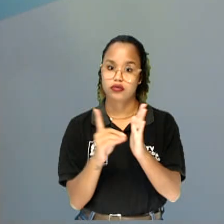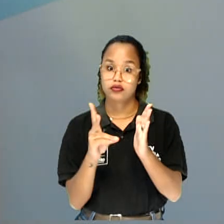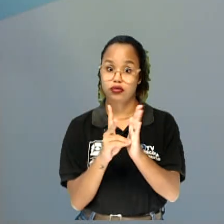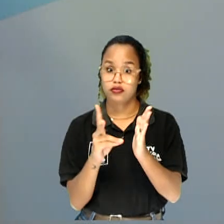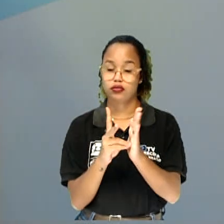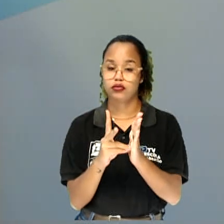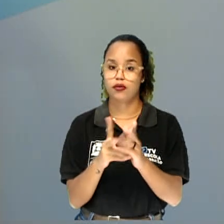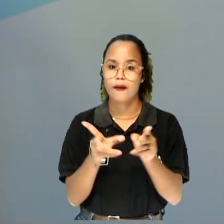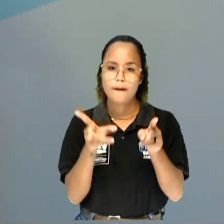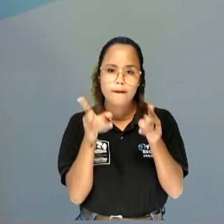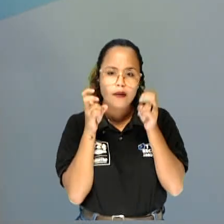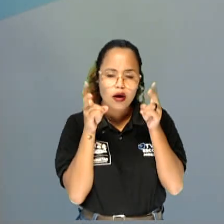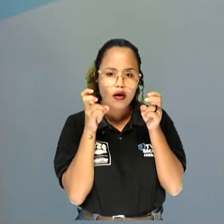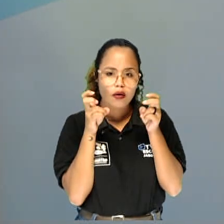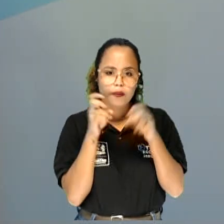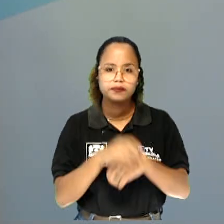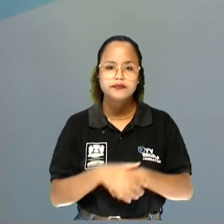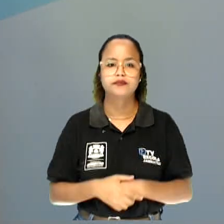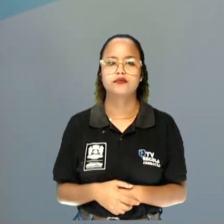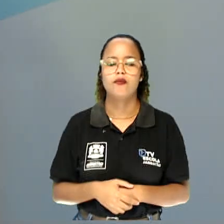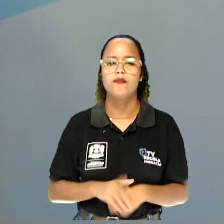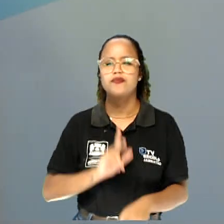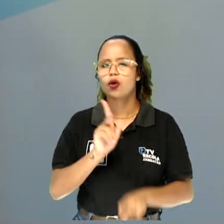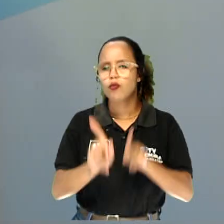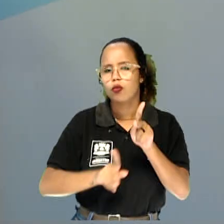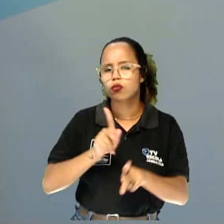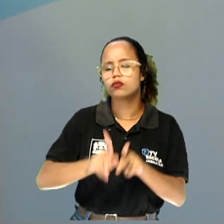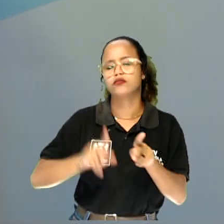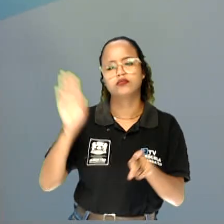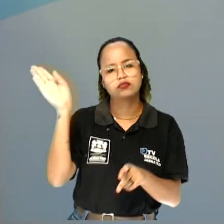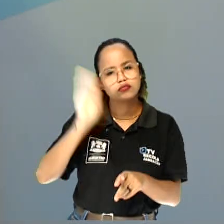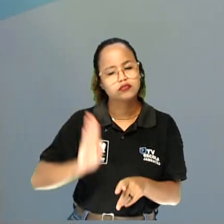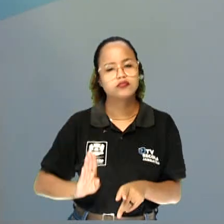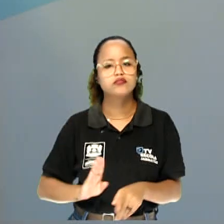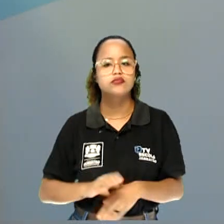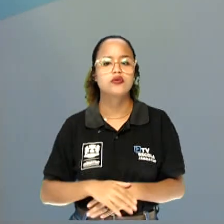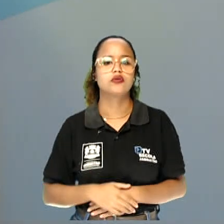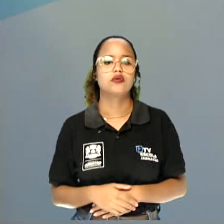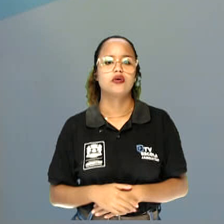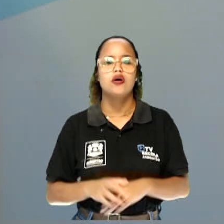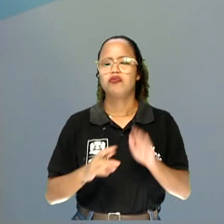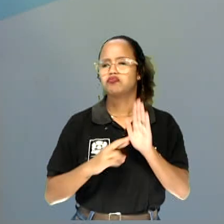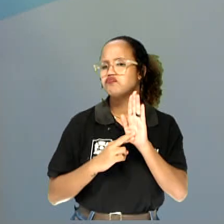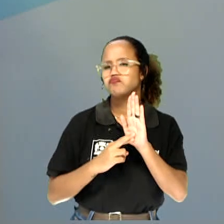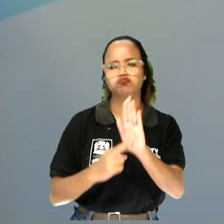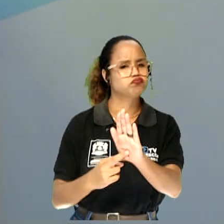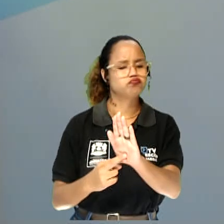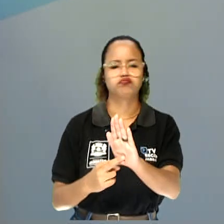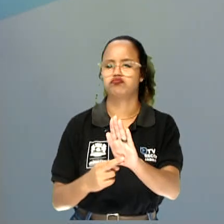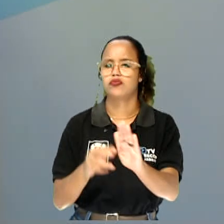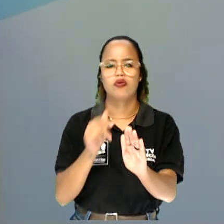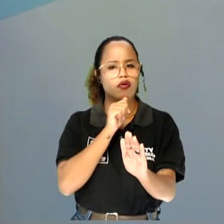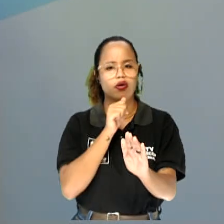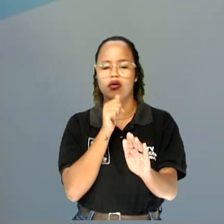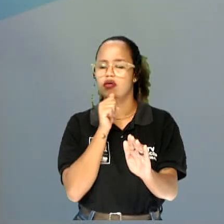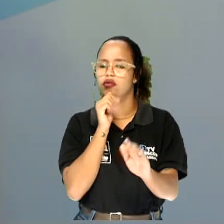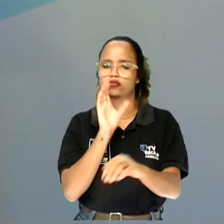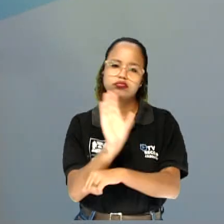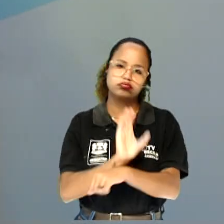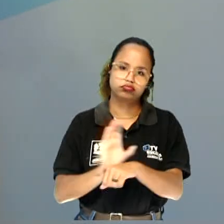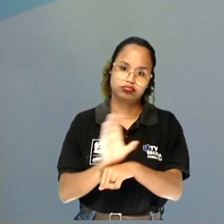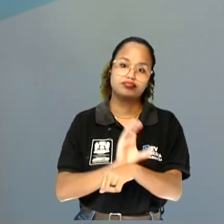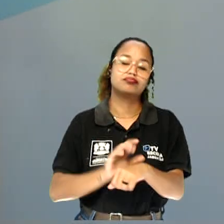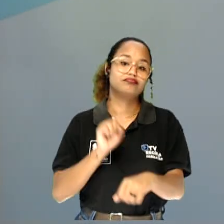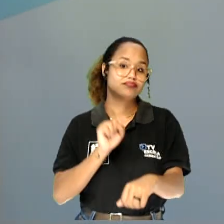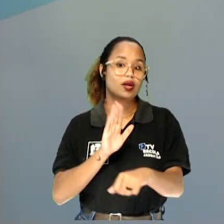Percebam, a população brasileira não estava representada na Constituição, nesse